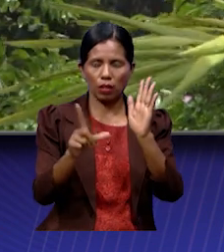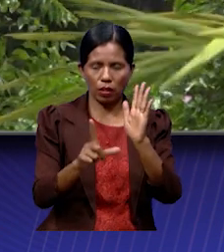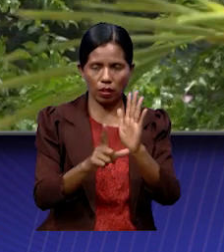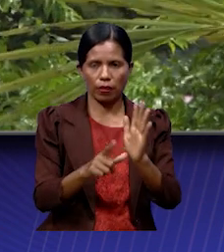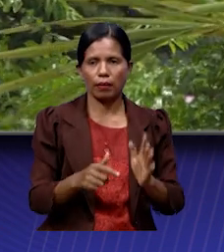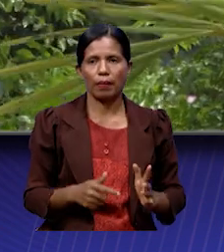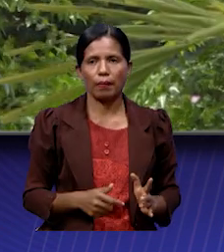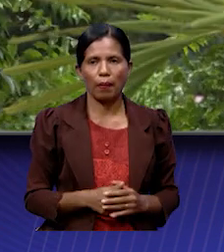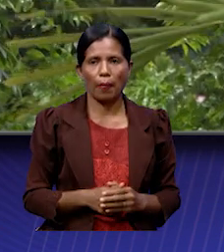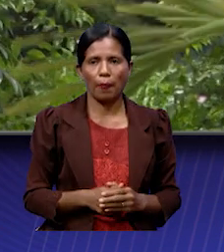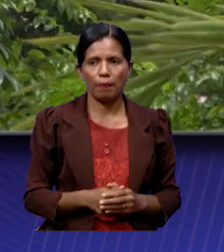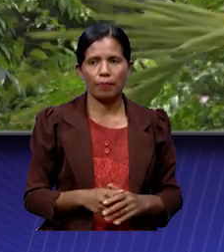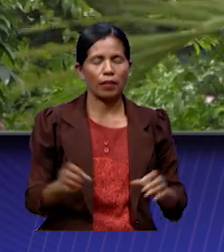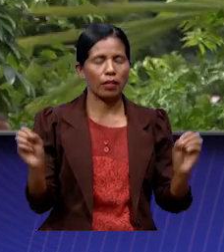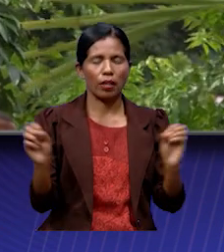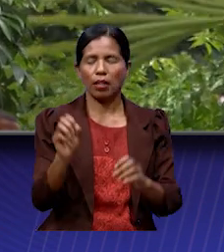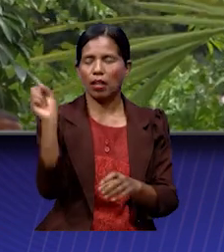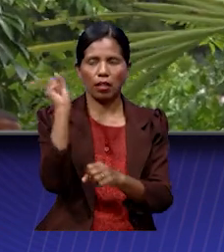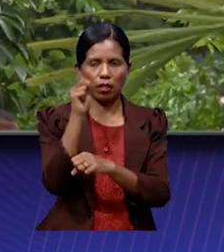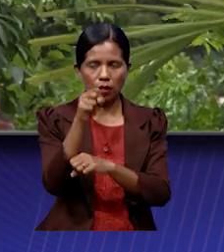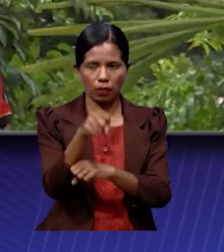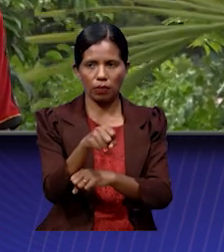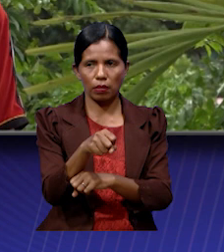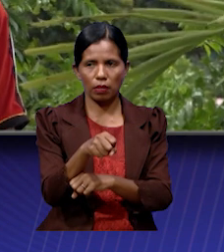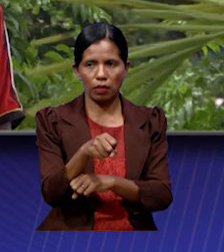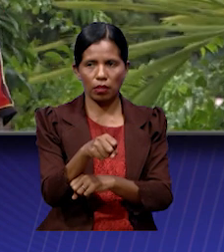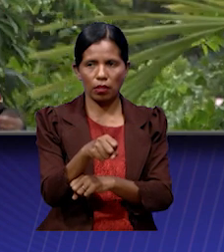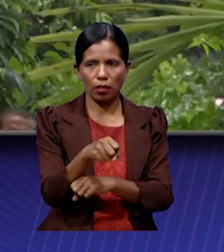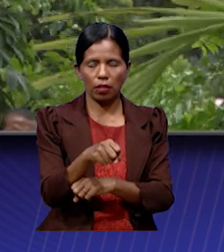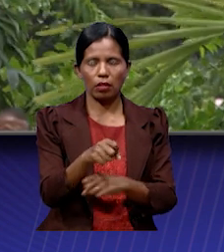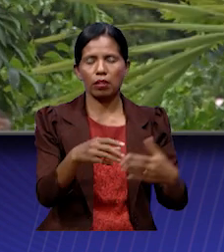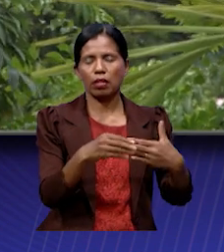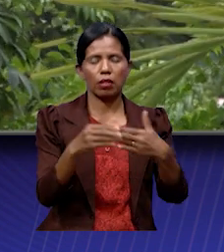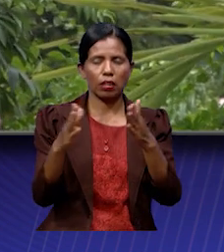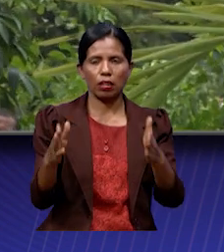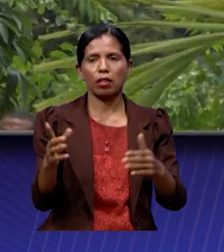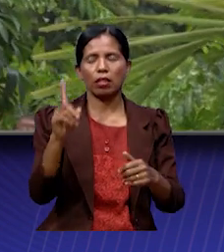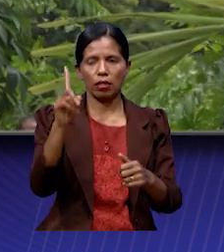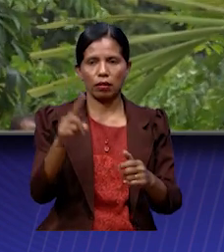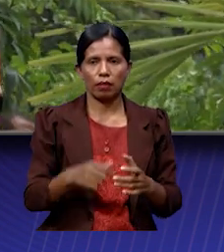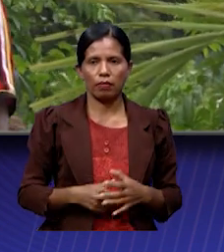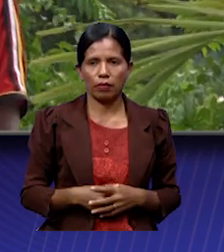República. Minha Santa Cruz da figura ida.